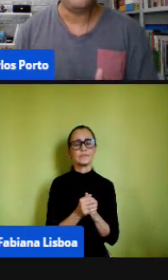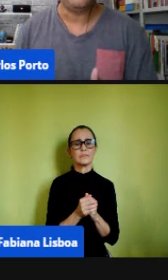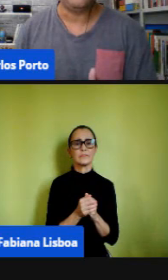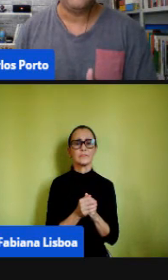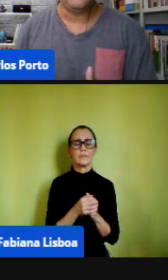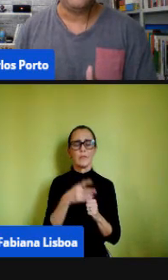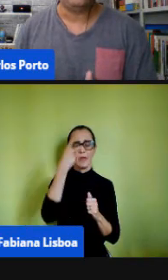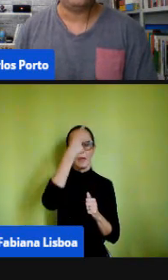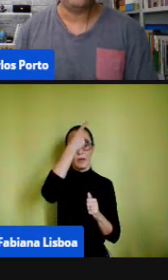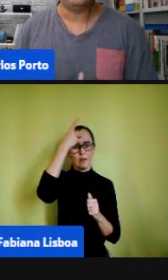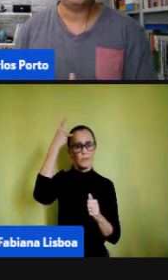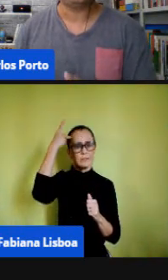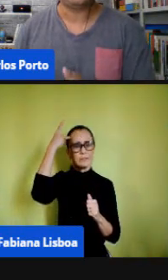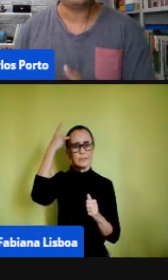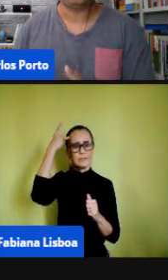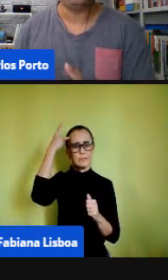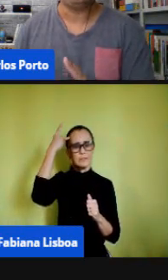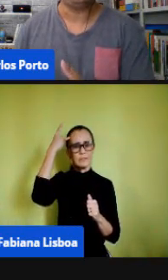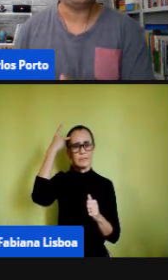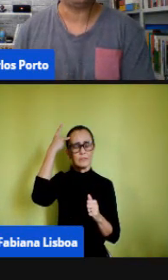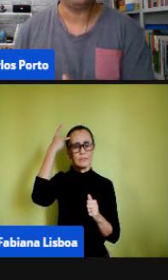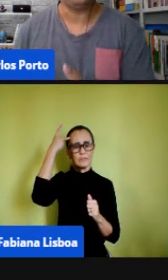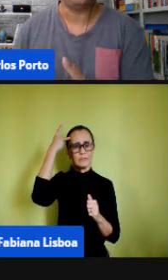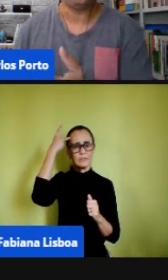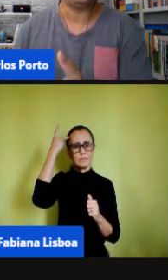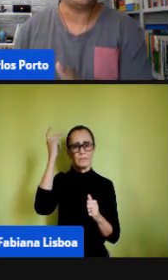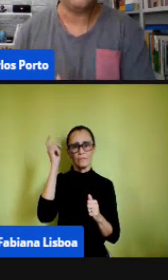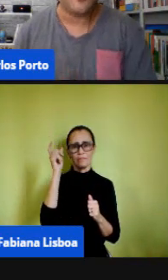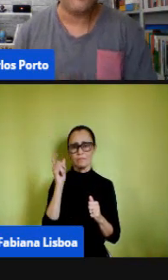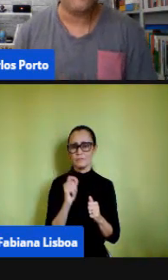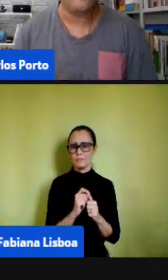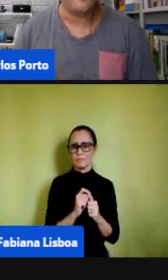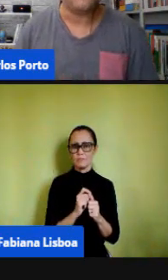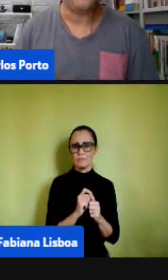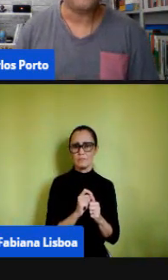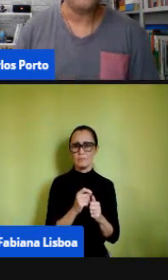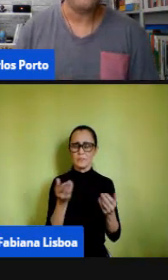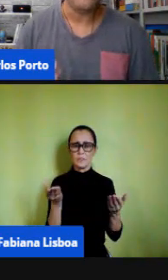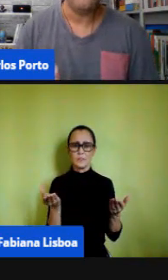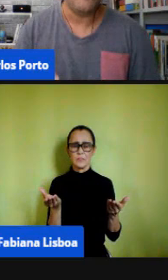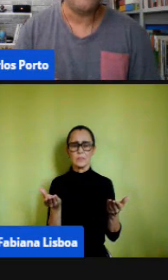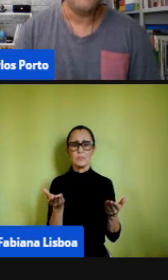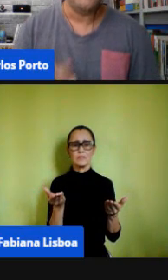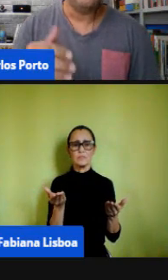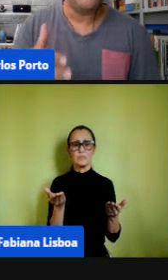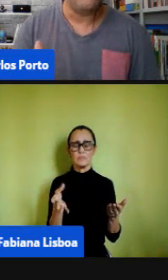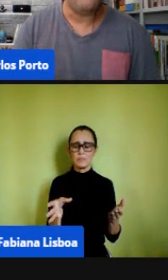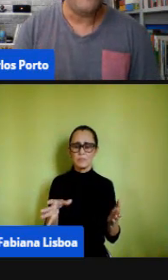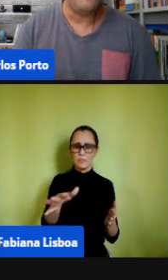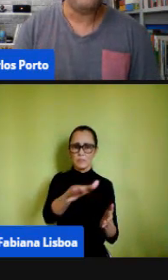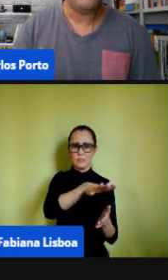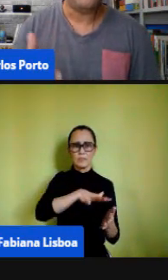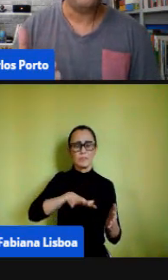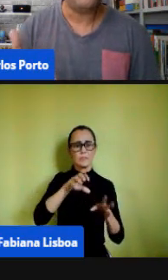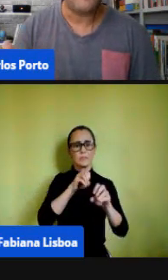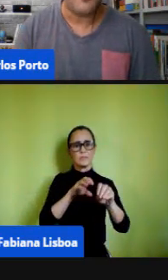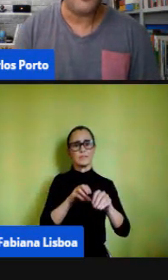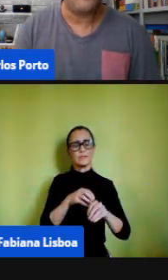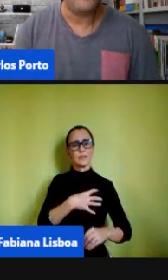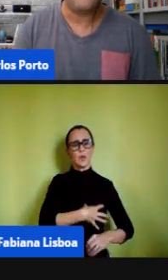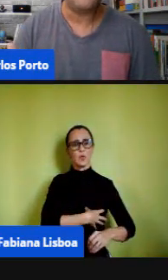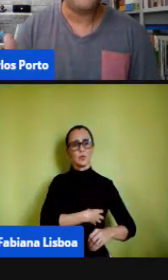pessoas que estão nessa configuração ou modalidade de ensino? Bom, são os filhos